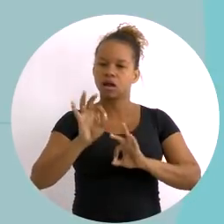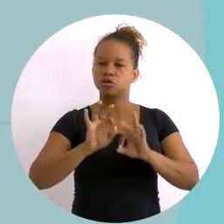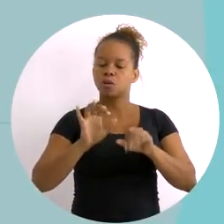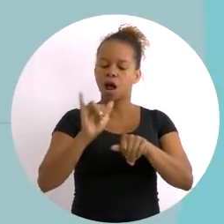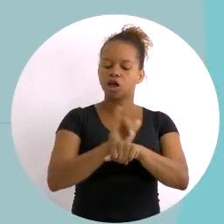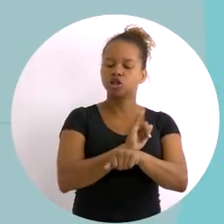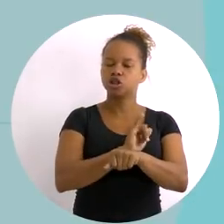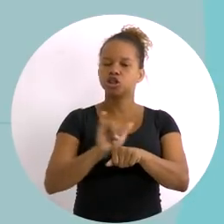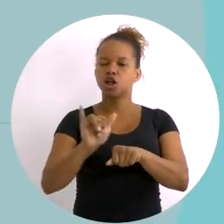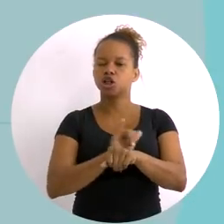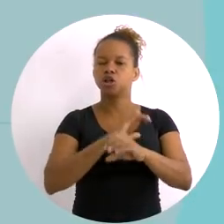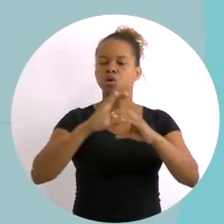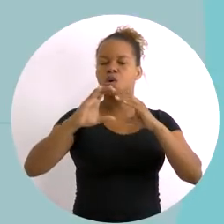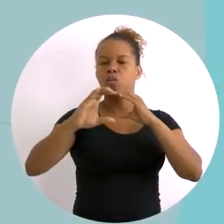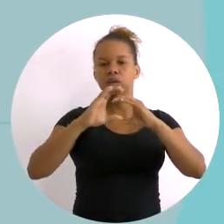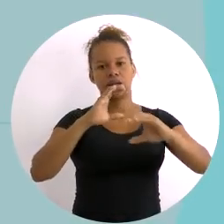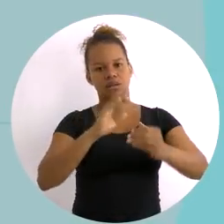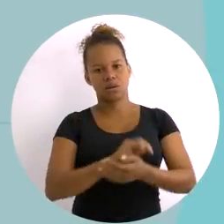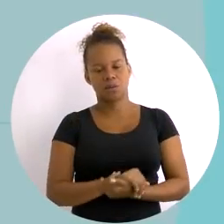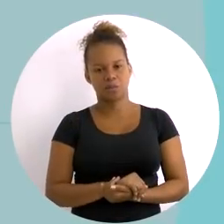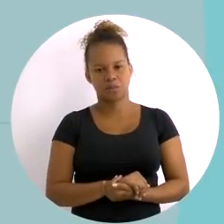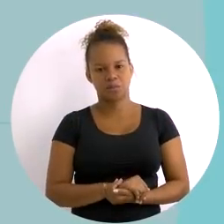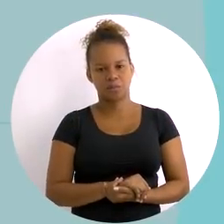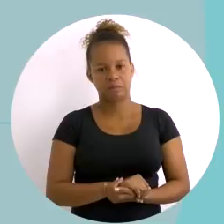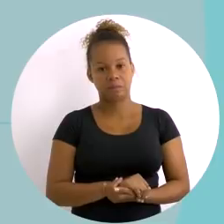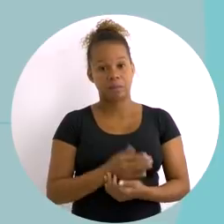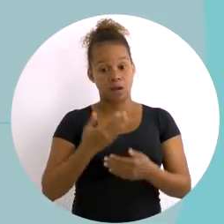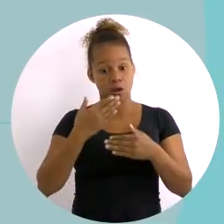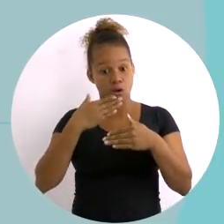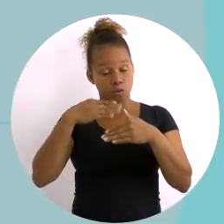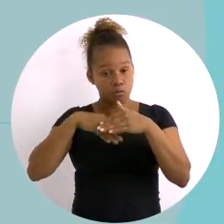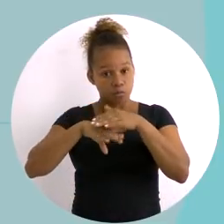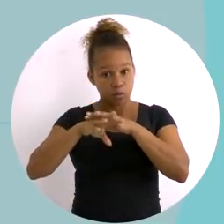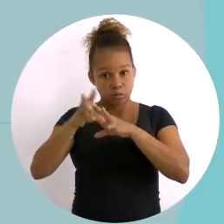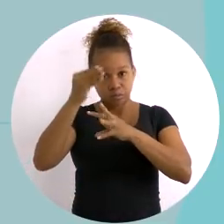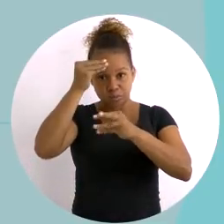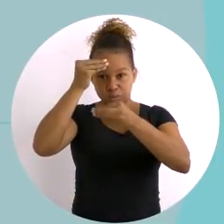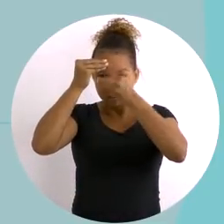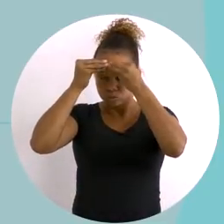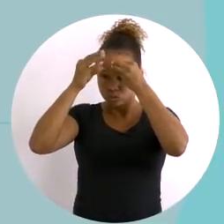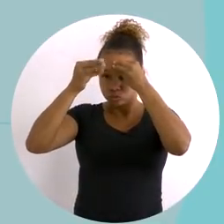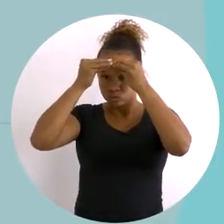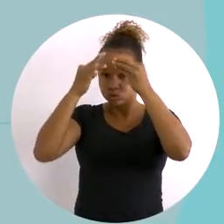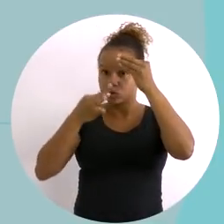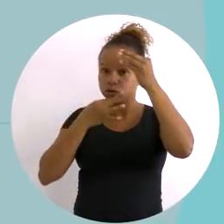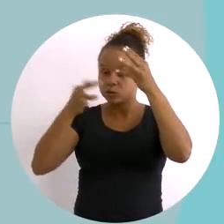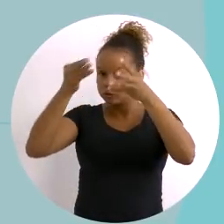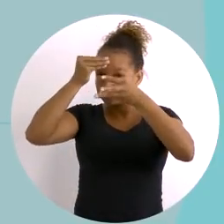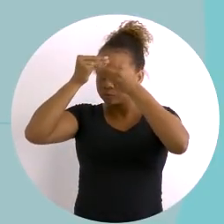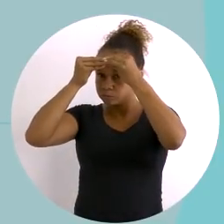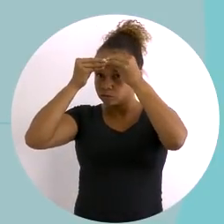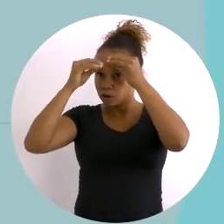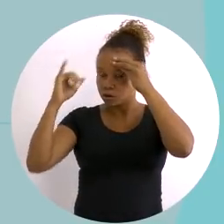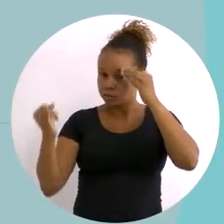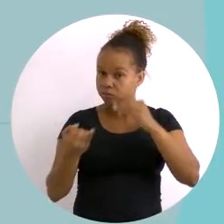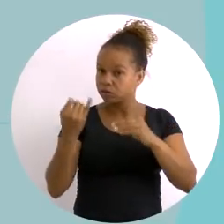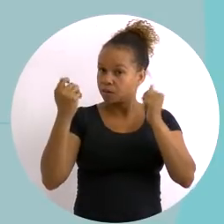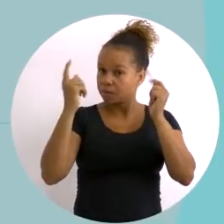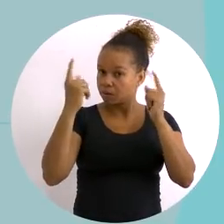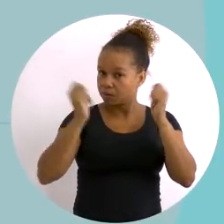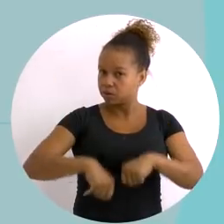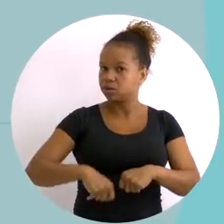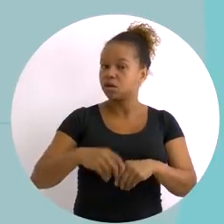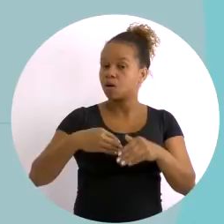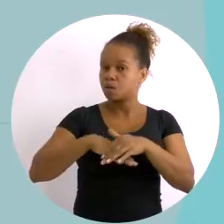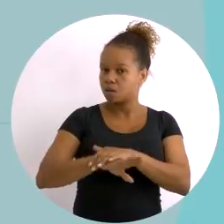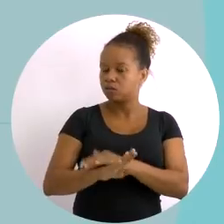as estratégias de comunicação. Guarda todo o conhecimento dessa primeira competência, aproveite o material que está no seu